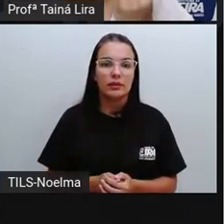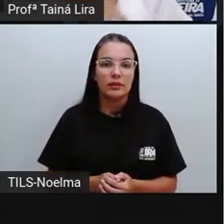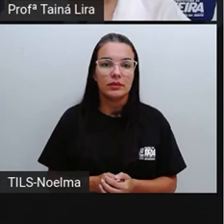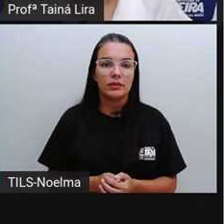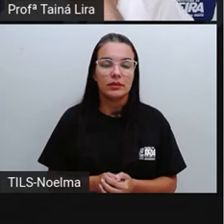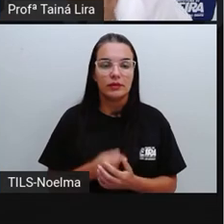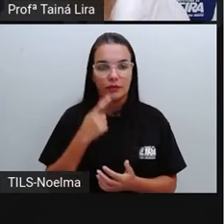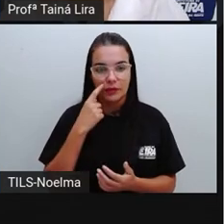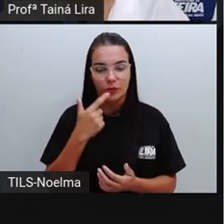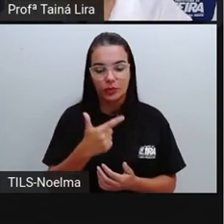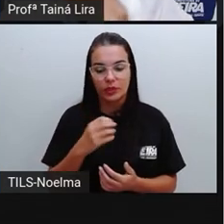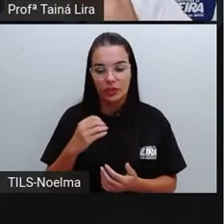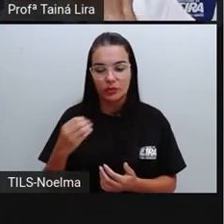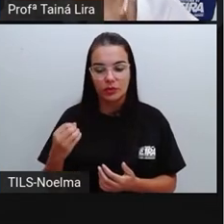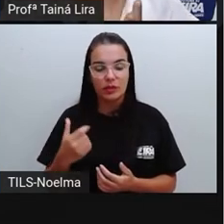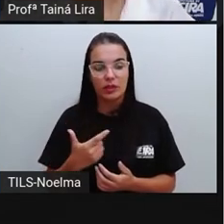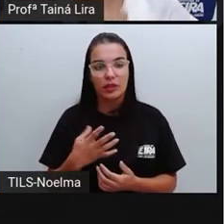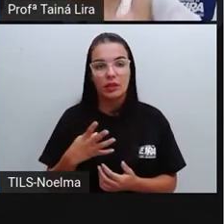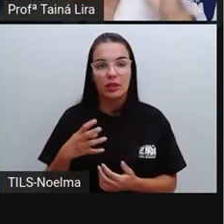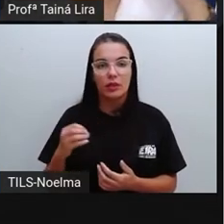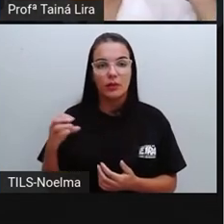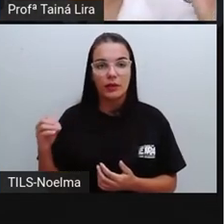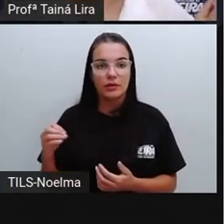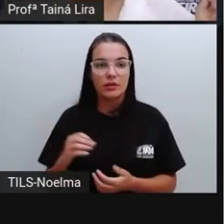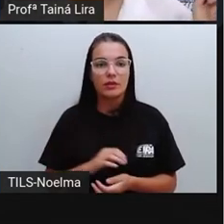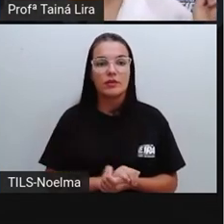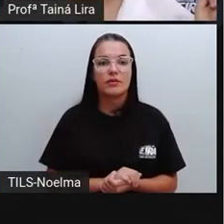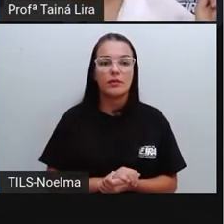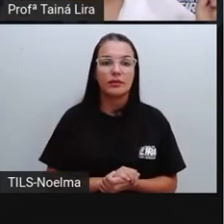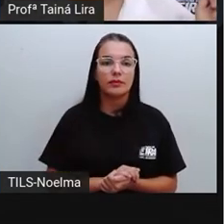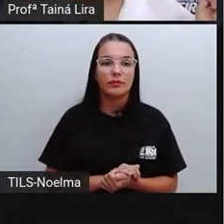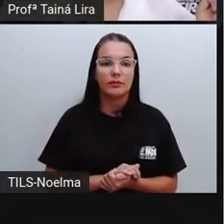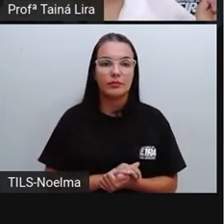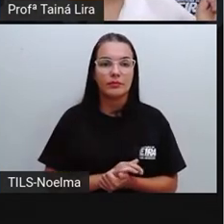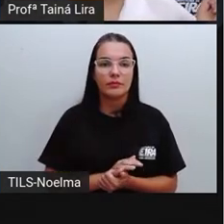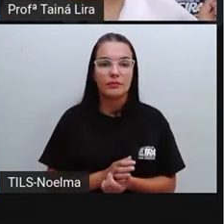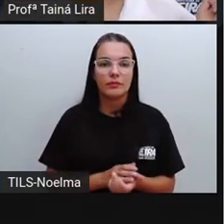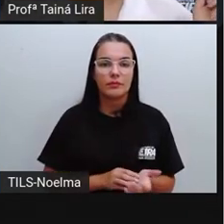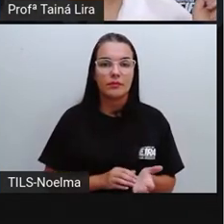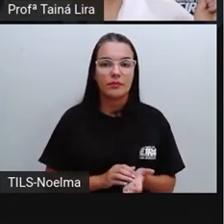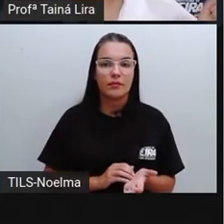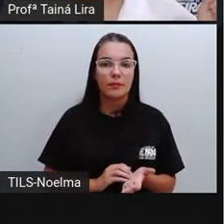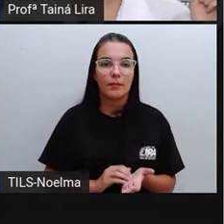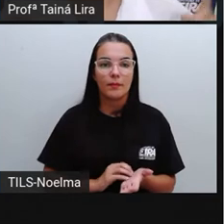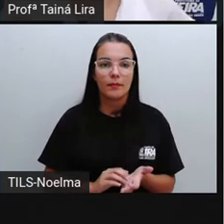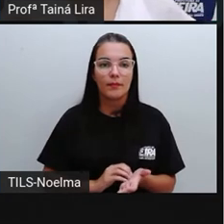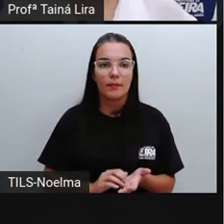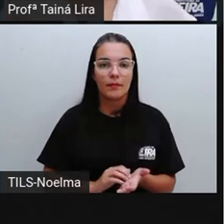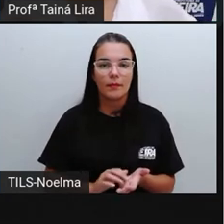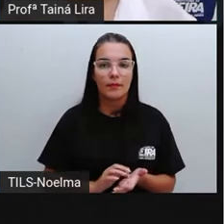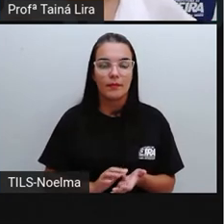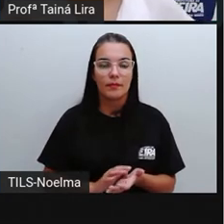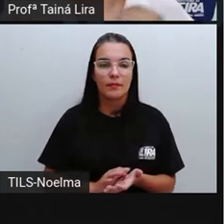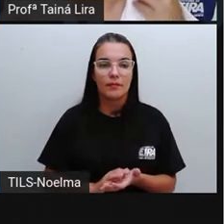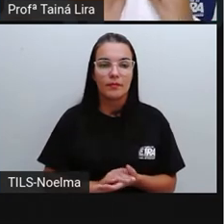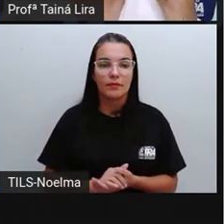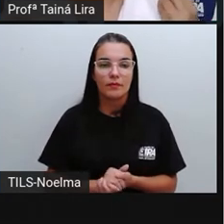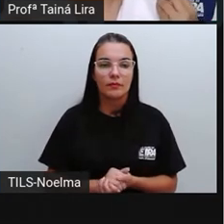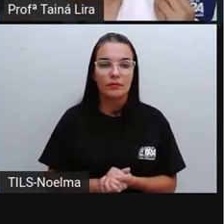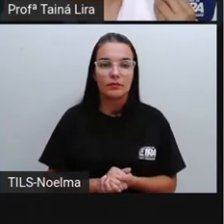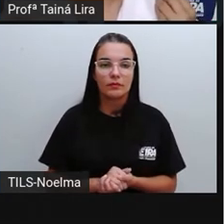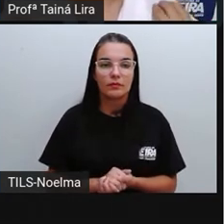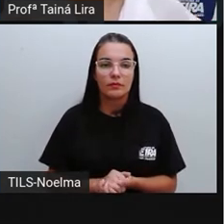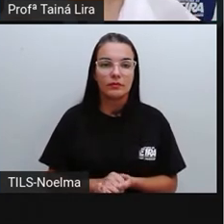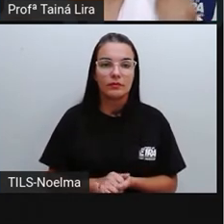de 200 em 200. É a mesma tabela que a gente usou para ver ali, né, a questão do peso da girafa